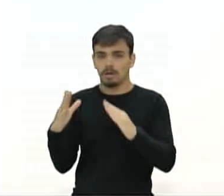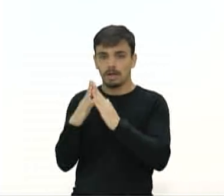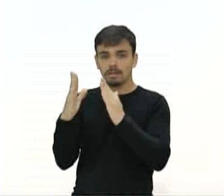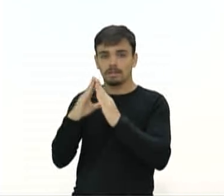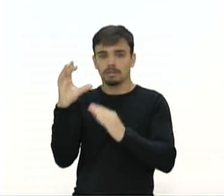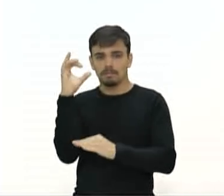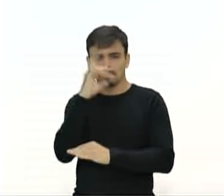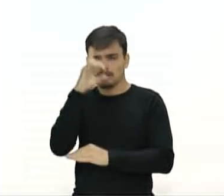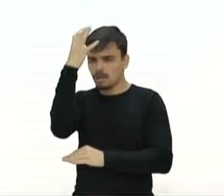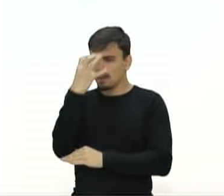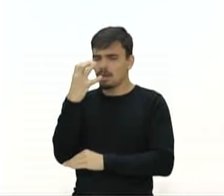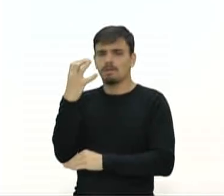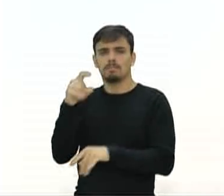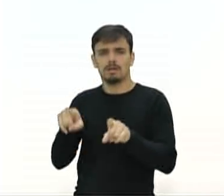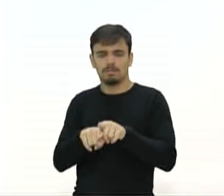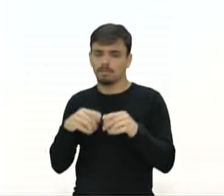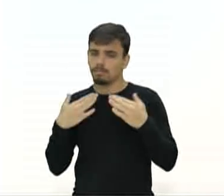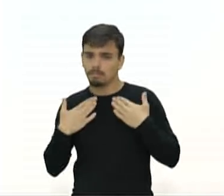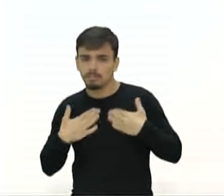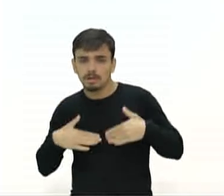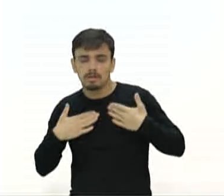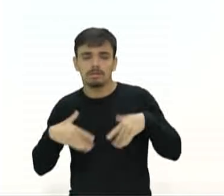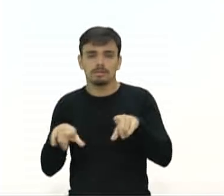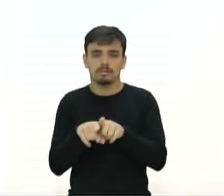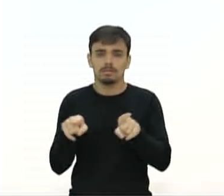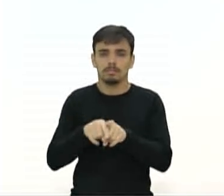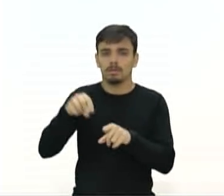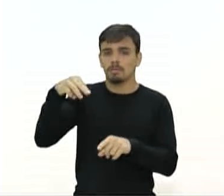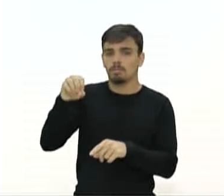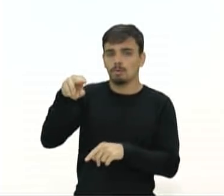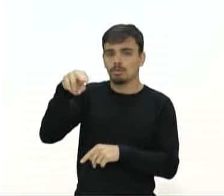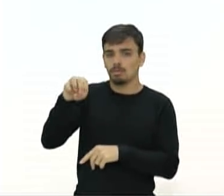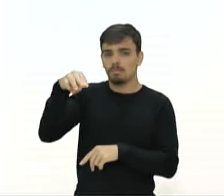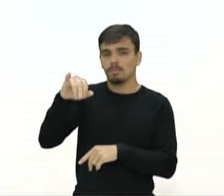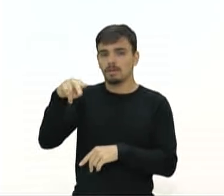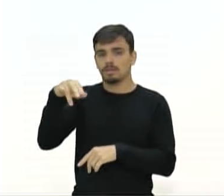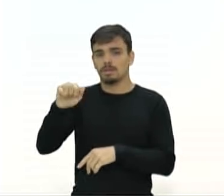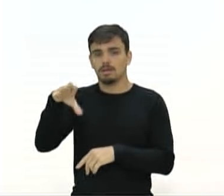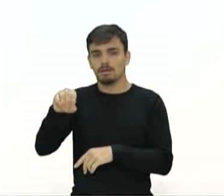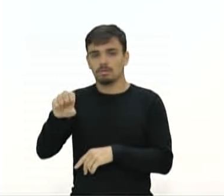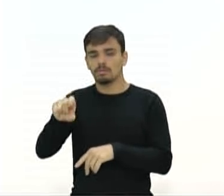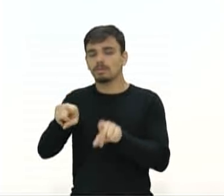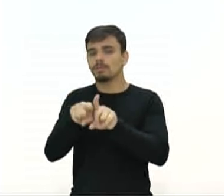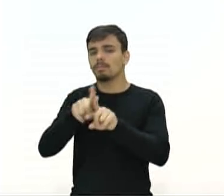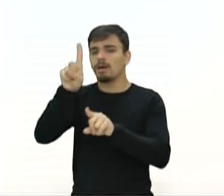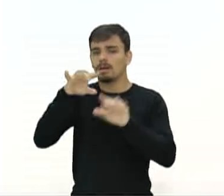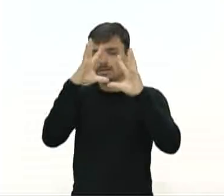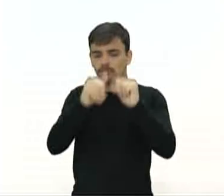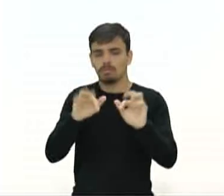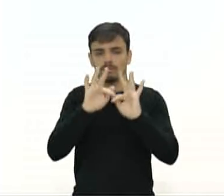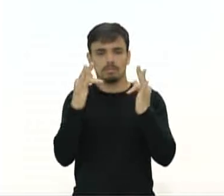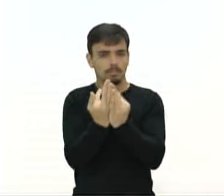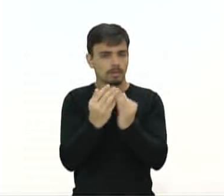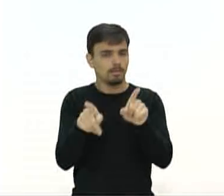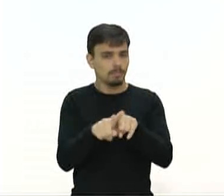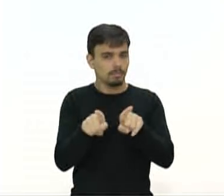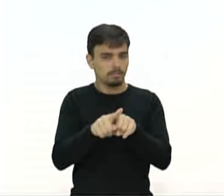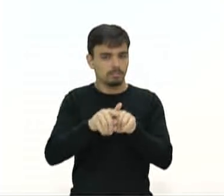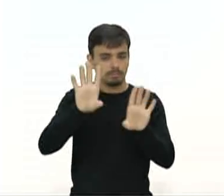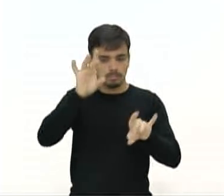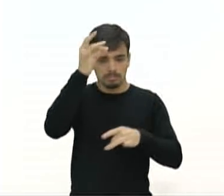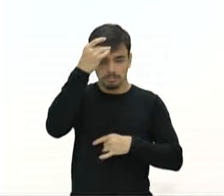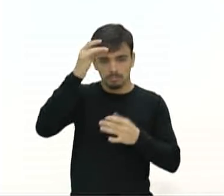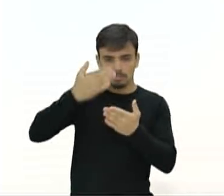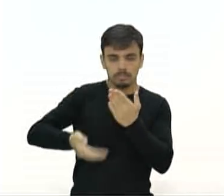Eram furiosos, eram mansos, eram monomaníacos. Era toda a família dos deserdados do espírito.